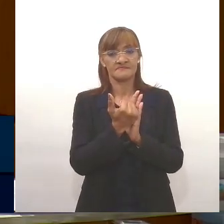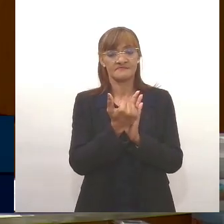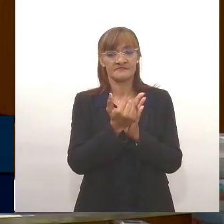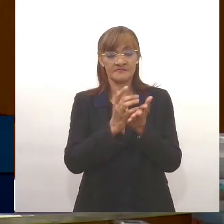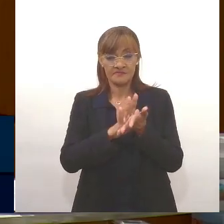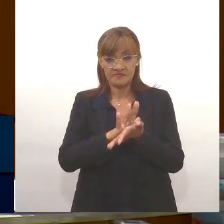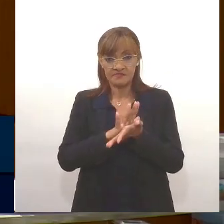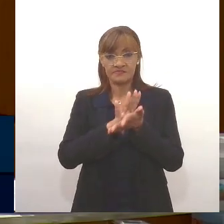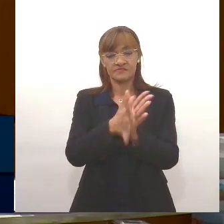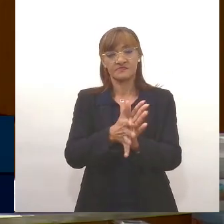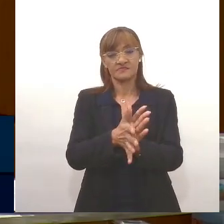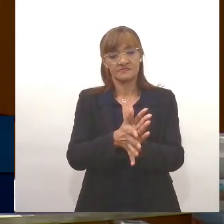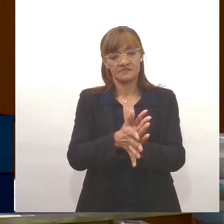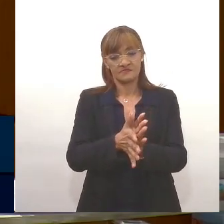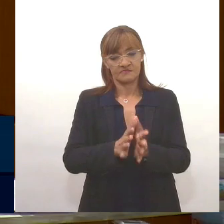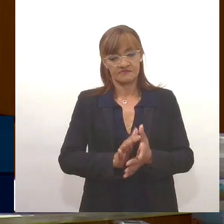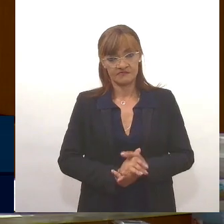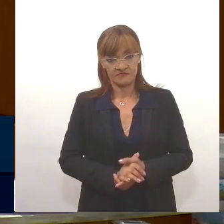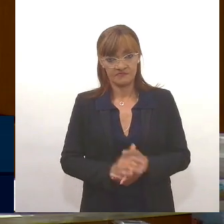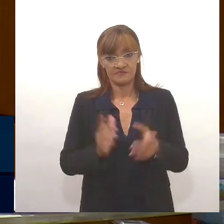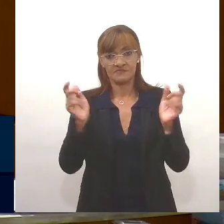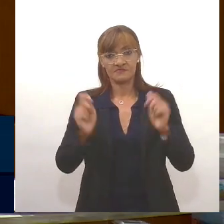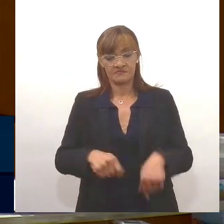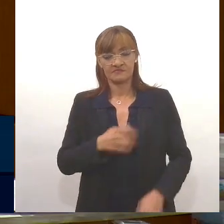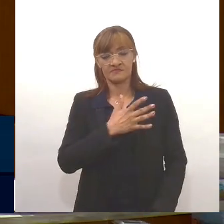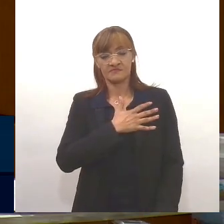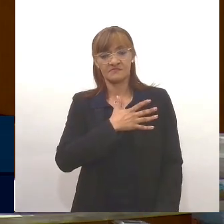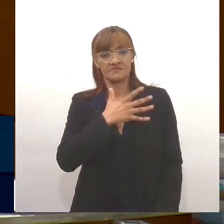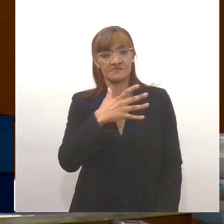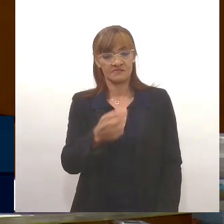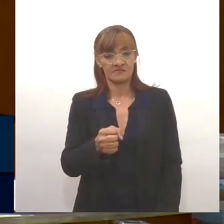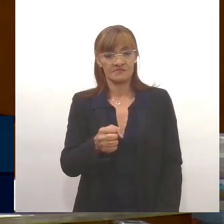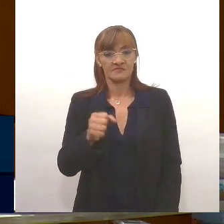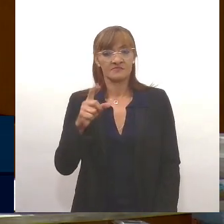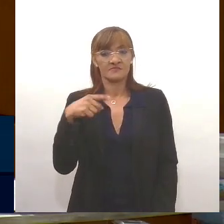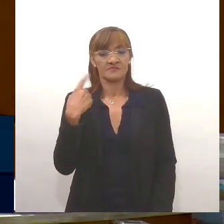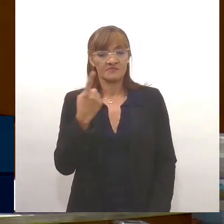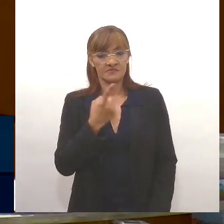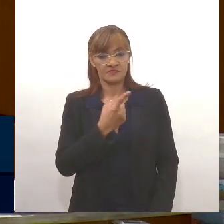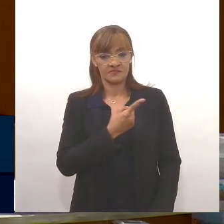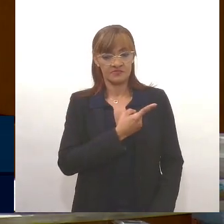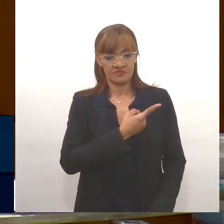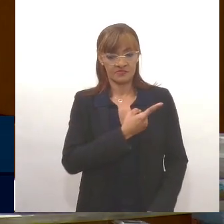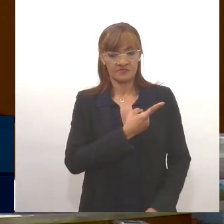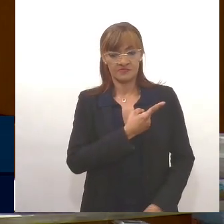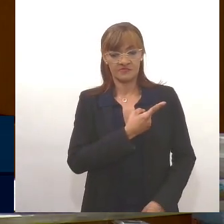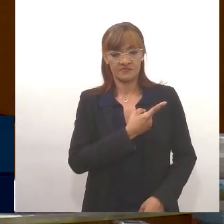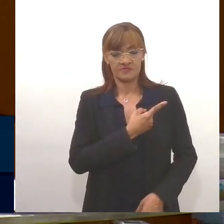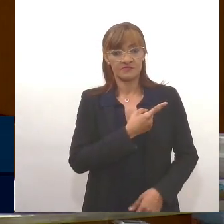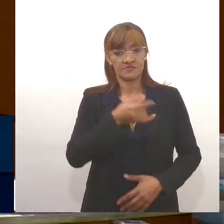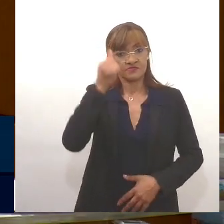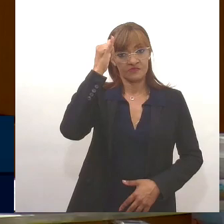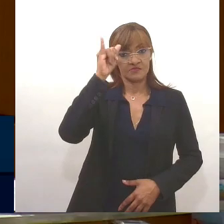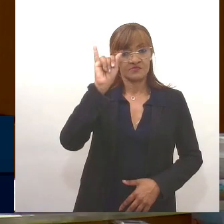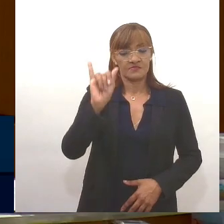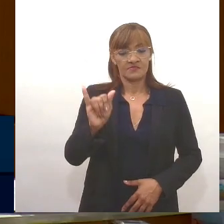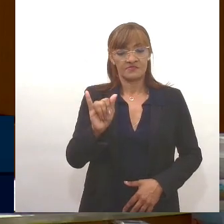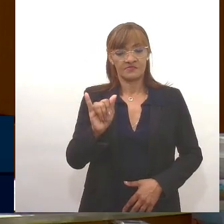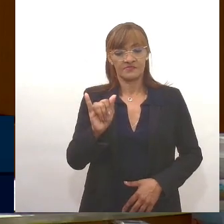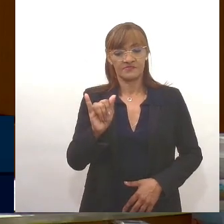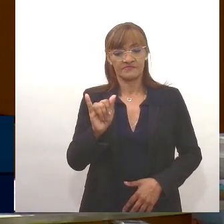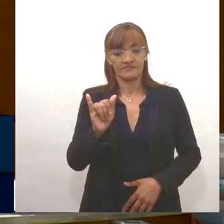cometer suicídio e a gente só vai eh evitar isso é importante política